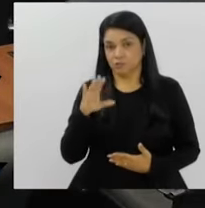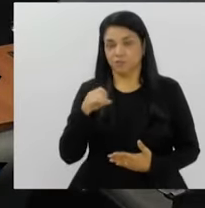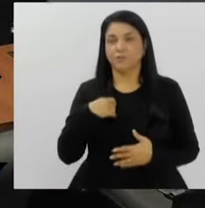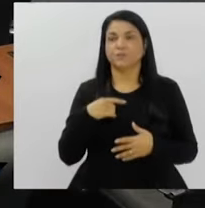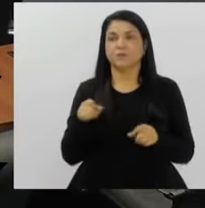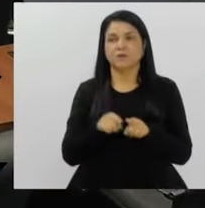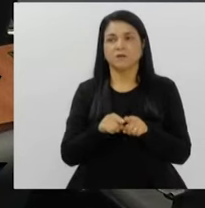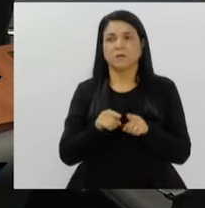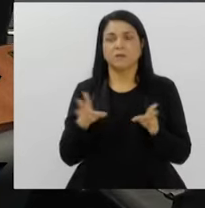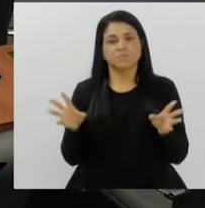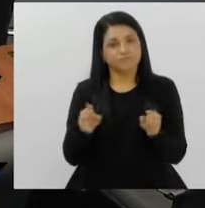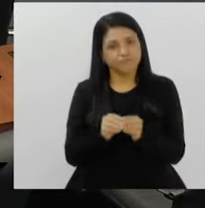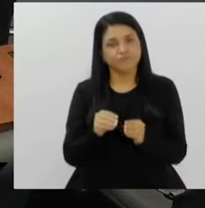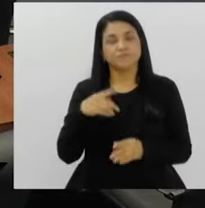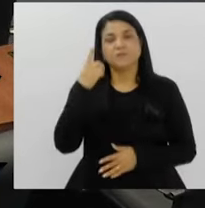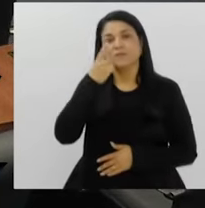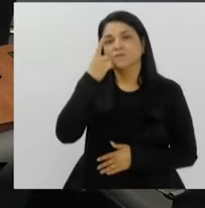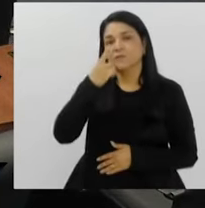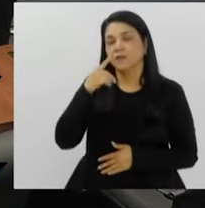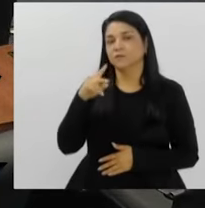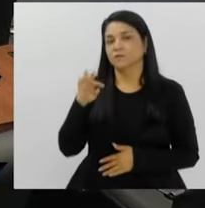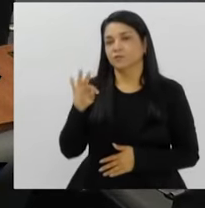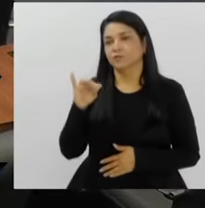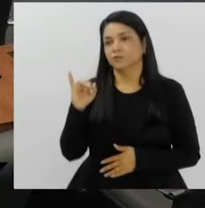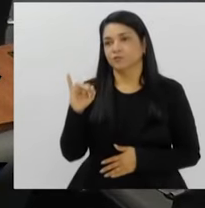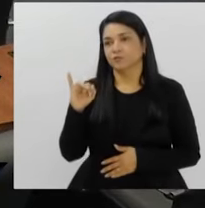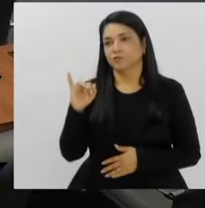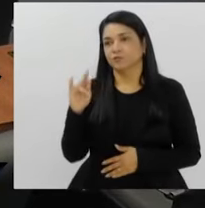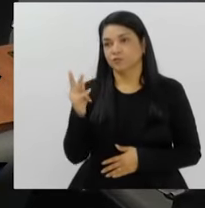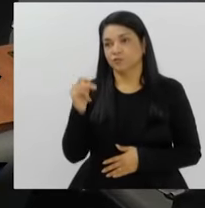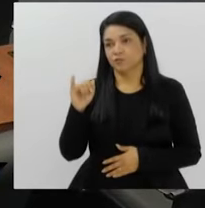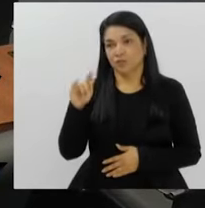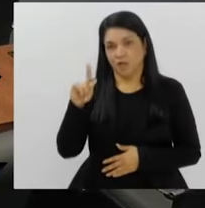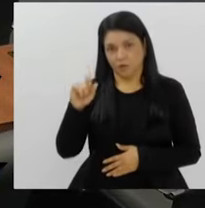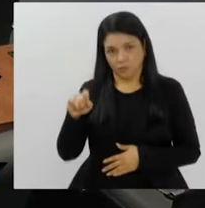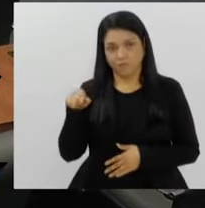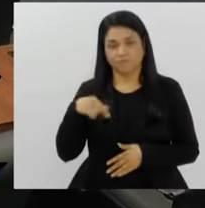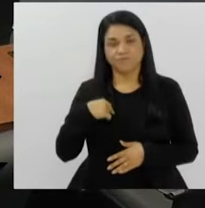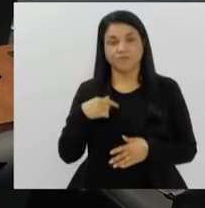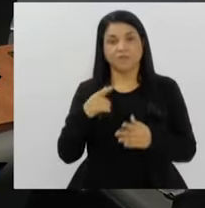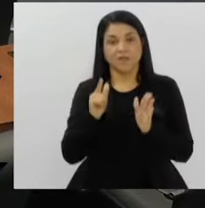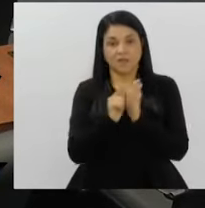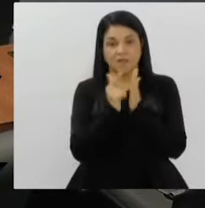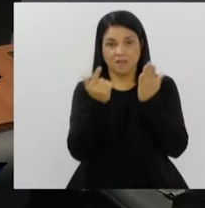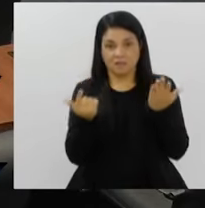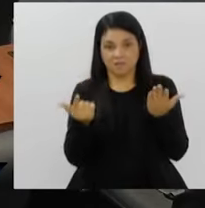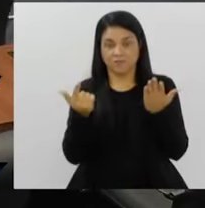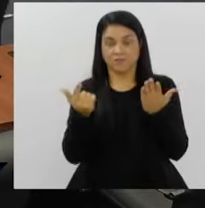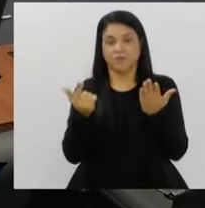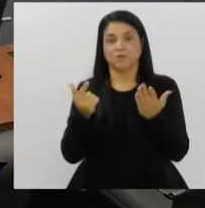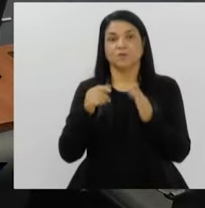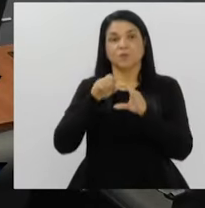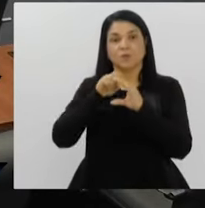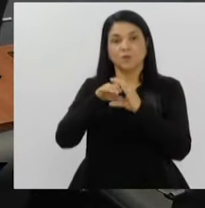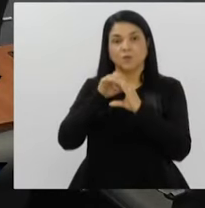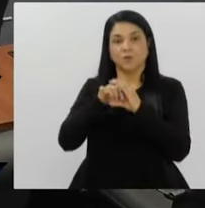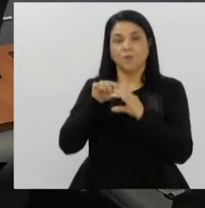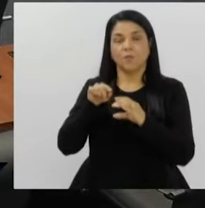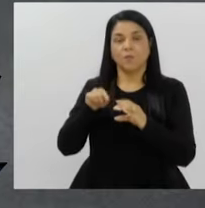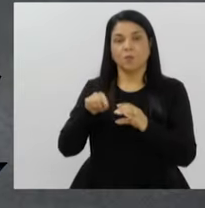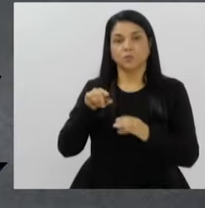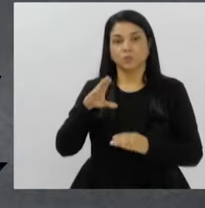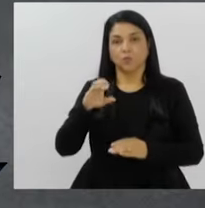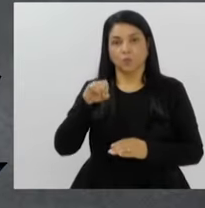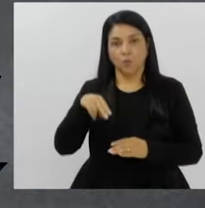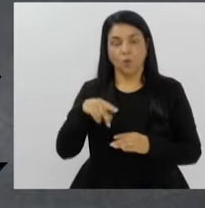atualizar os meus amigos nobres parlamentares, que a capa do Globo.com está: tiroteio em ação